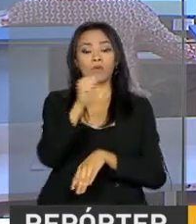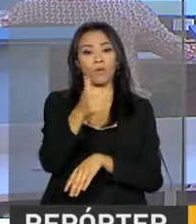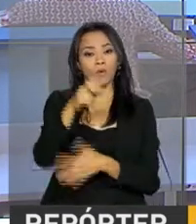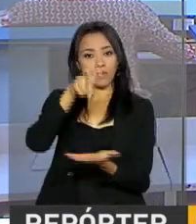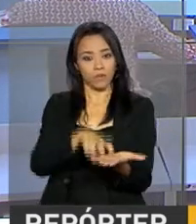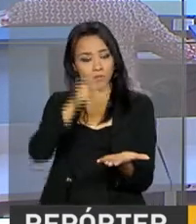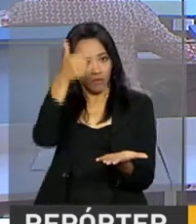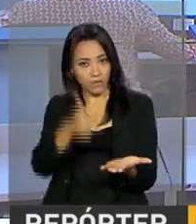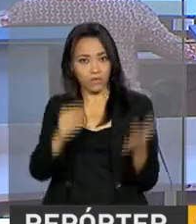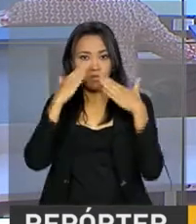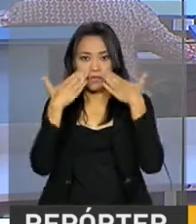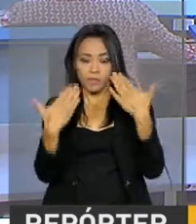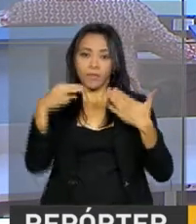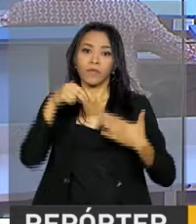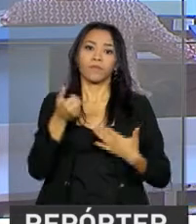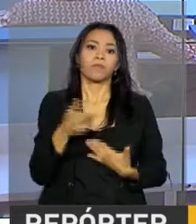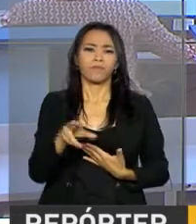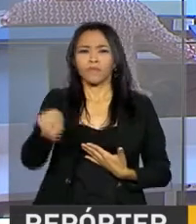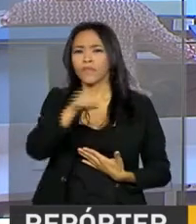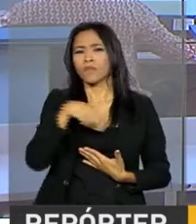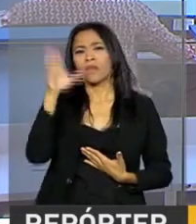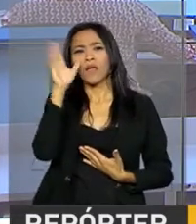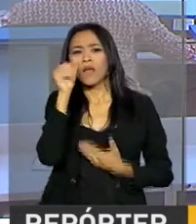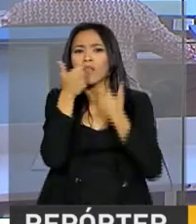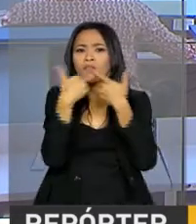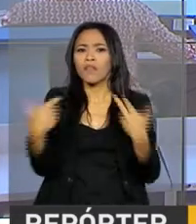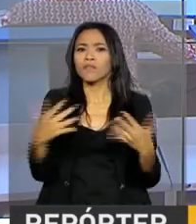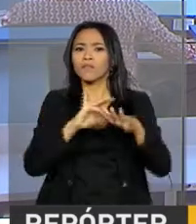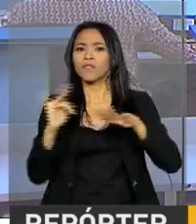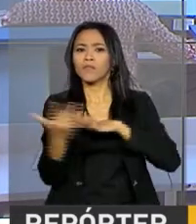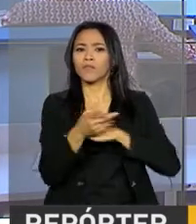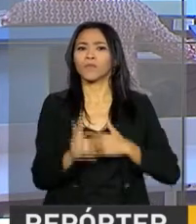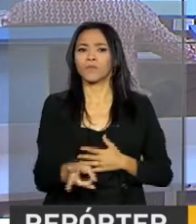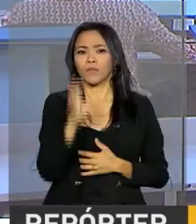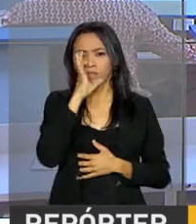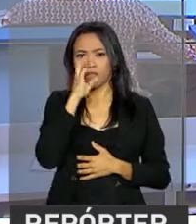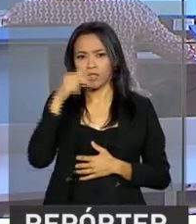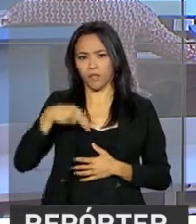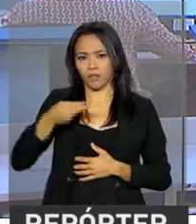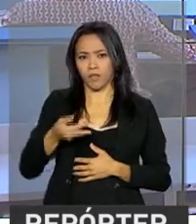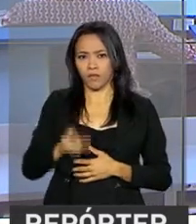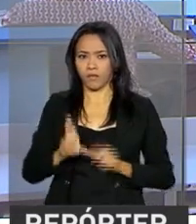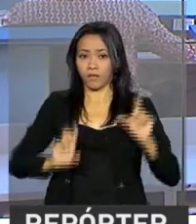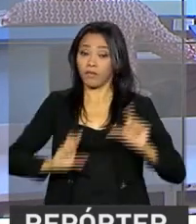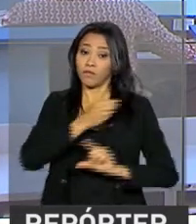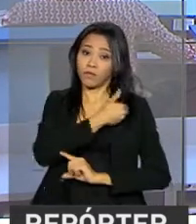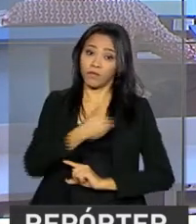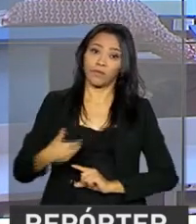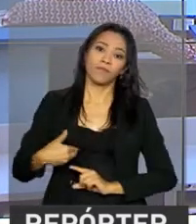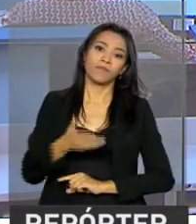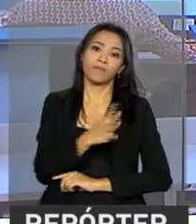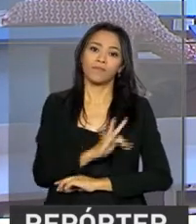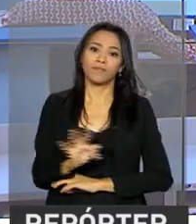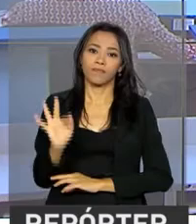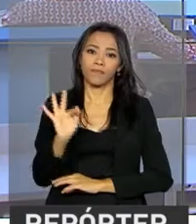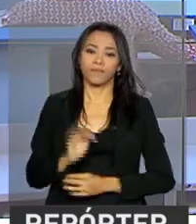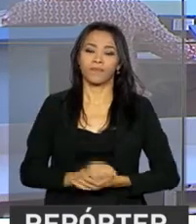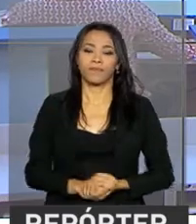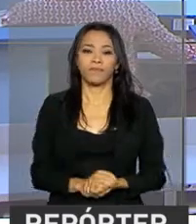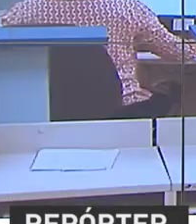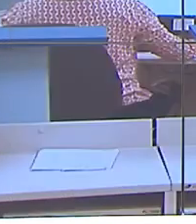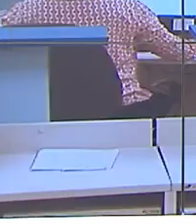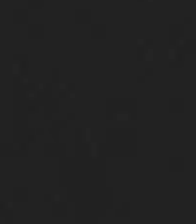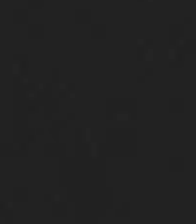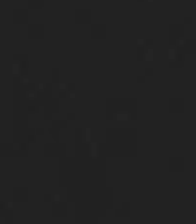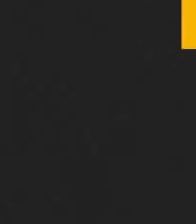do repórter nbr acompanhe as novidades também nossas redes sociais que ligou a gente na tv nbr a tv do governo federal